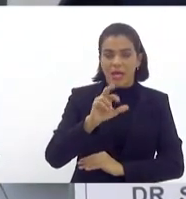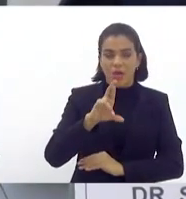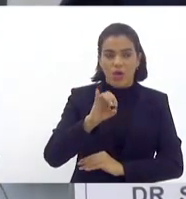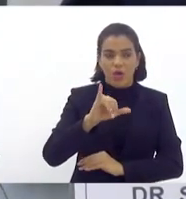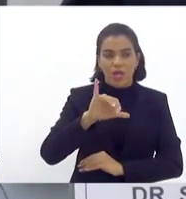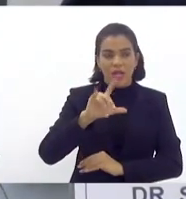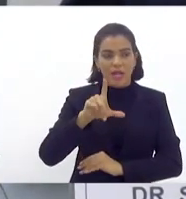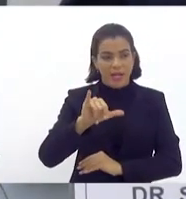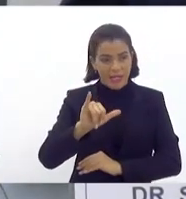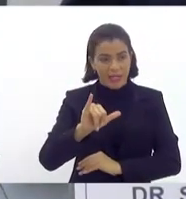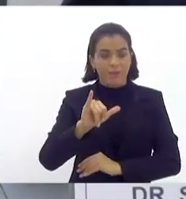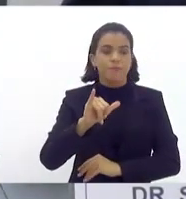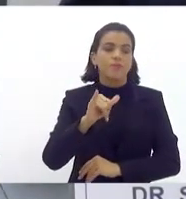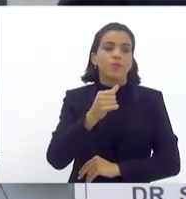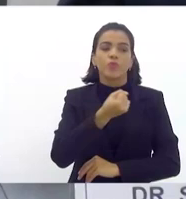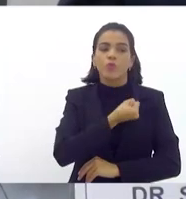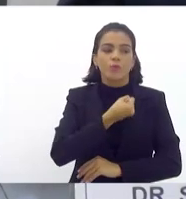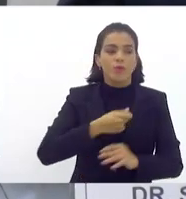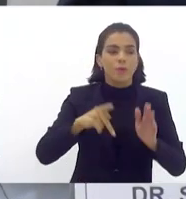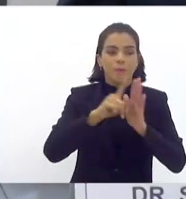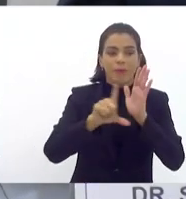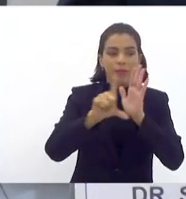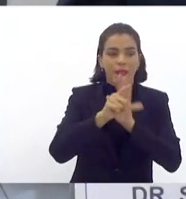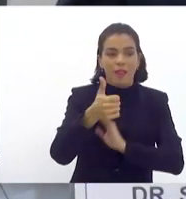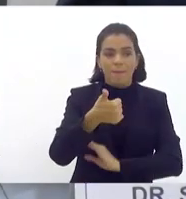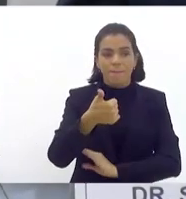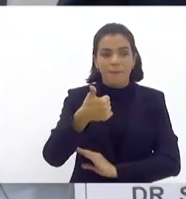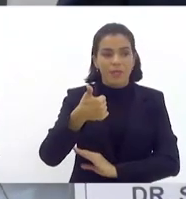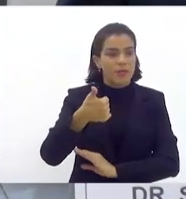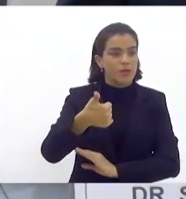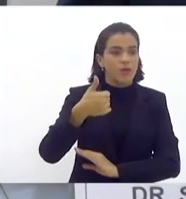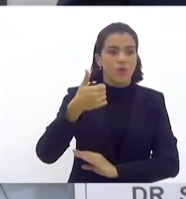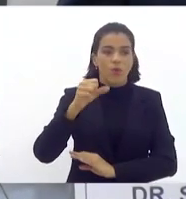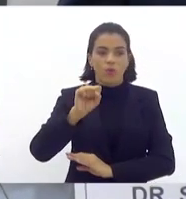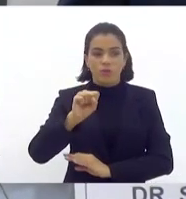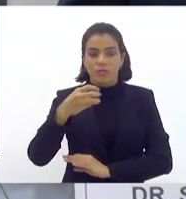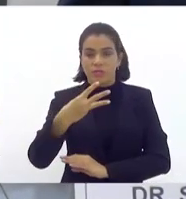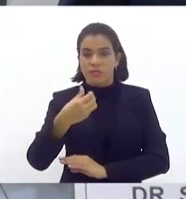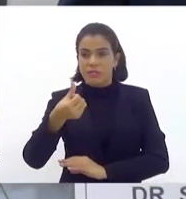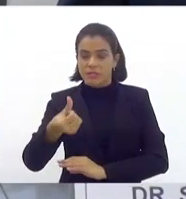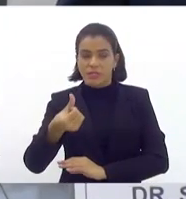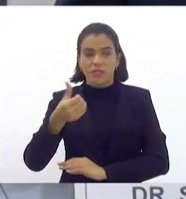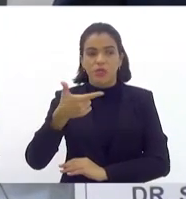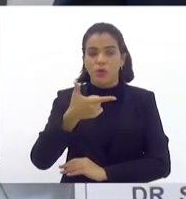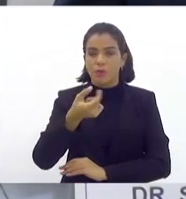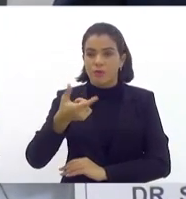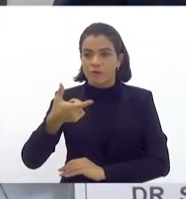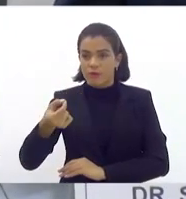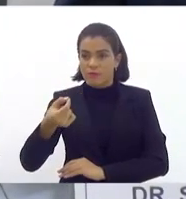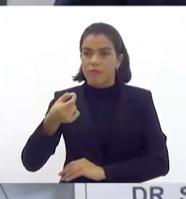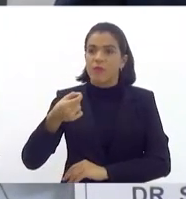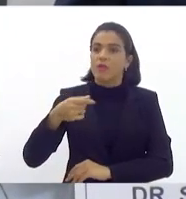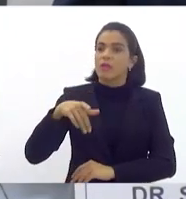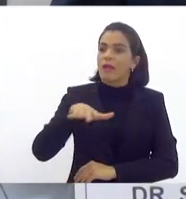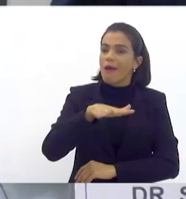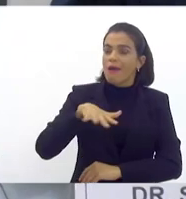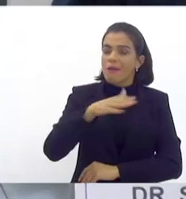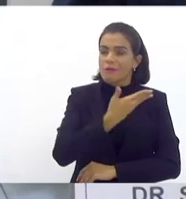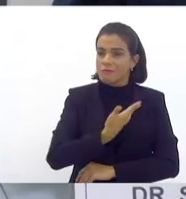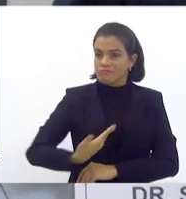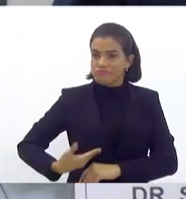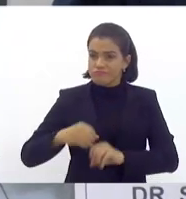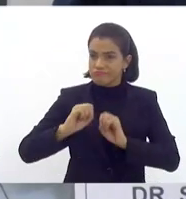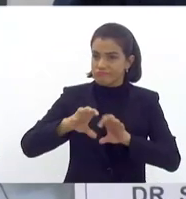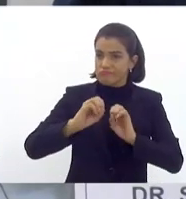de 20, de autoria do deputado Rodrigo Amorim, que determina que o nome nas unidades escolares cívico-militares da rede pública estadual de ensino deverá ser escolhido